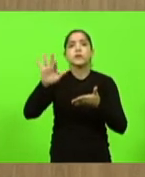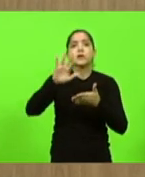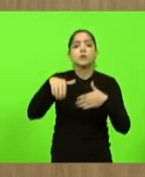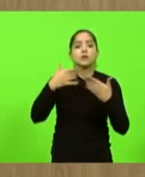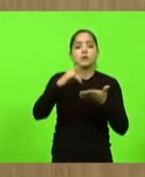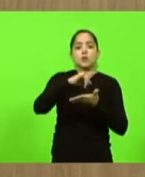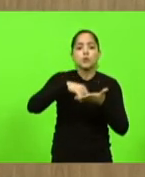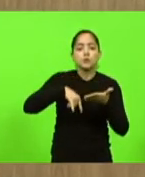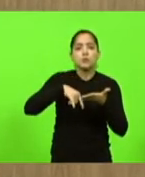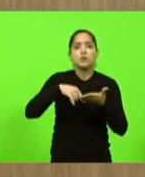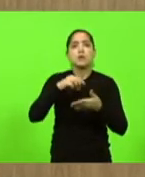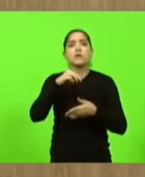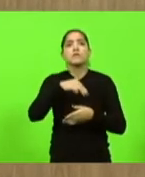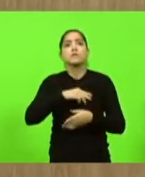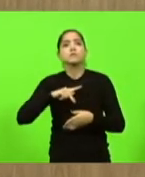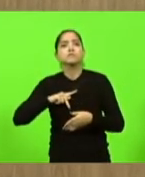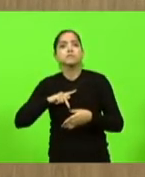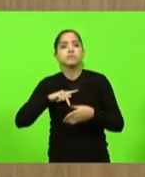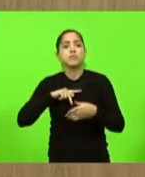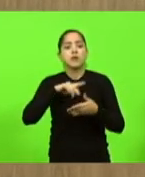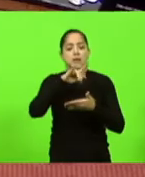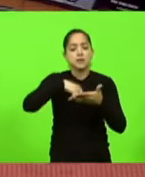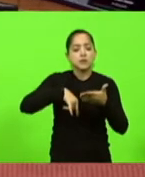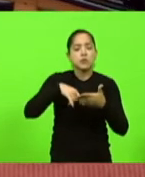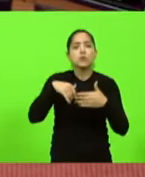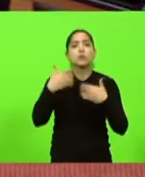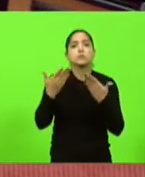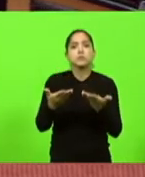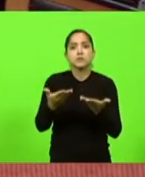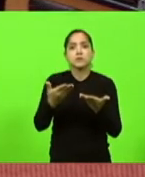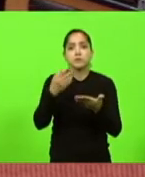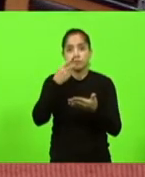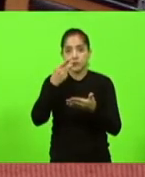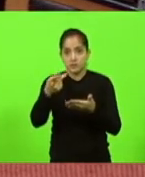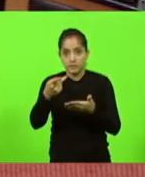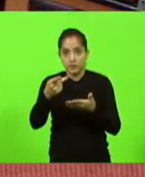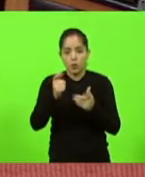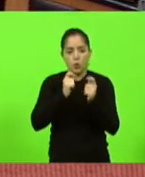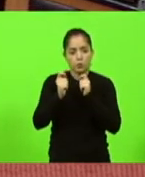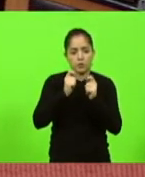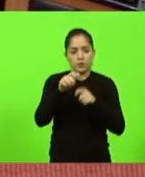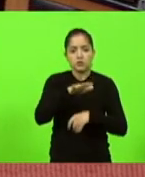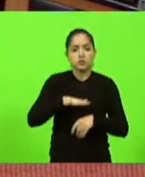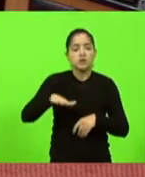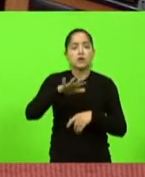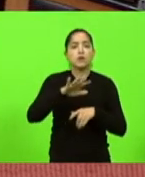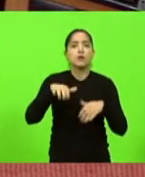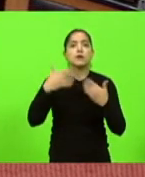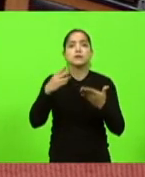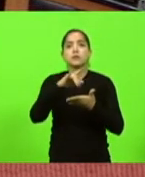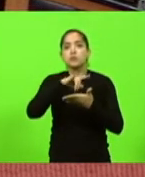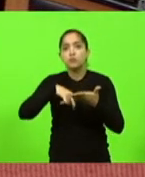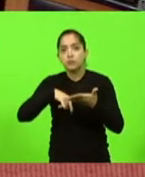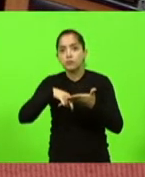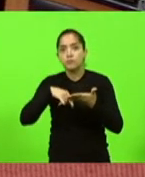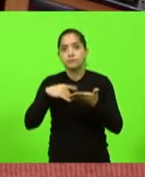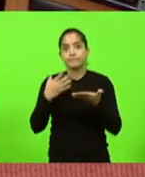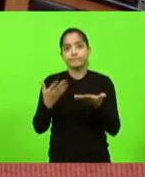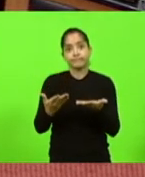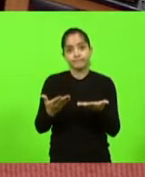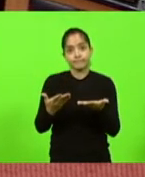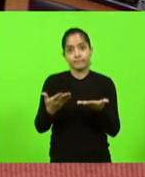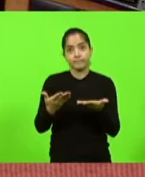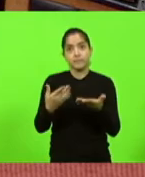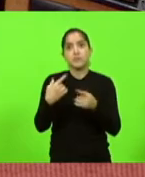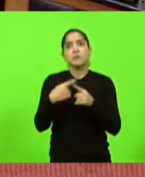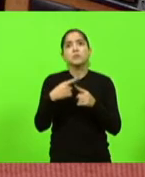Excelência falou no Ministério Público Federal. Onde é que está o documento? Vossa Excelência falou na Controladoria Geral do Documento. Onde é que está o documento? Mas, deputado Bruno, por que